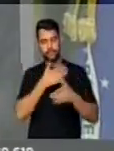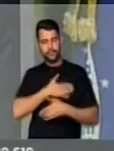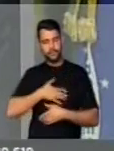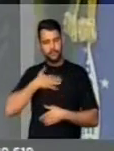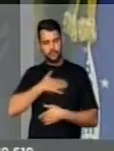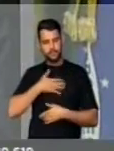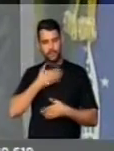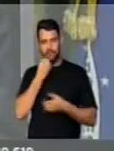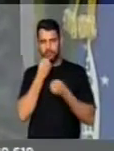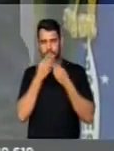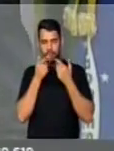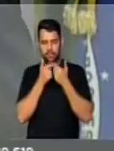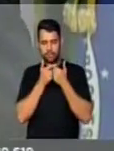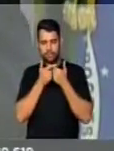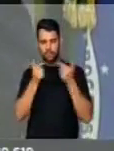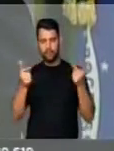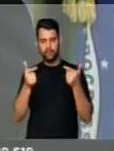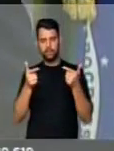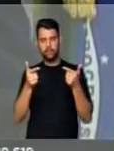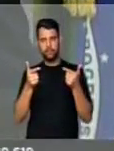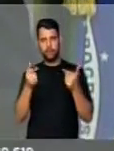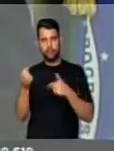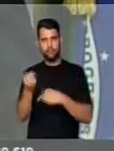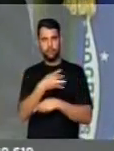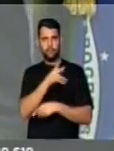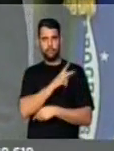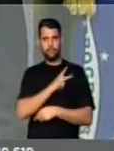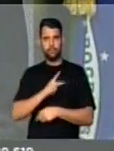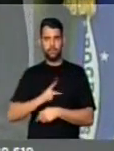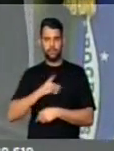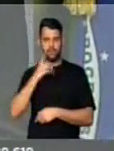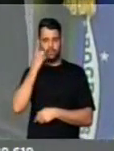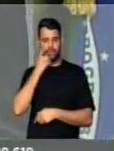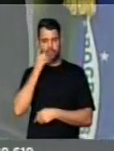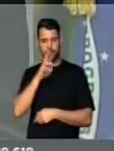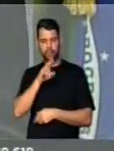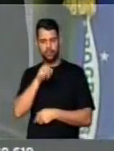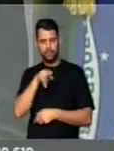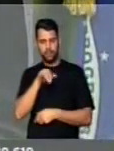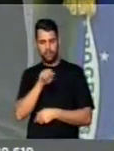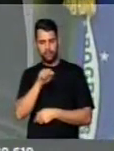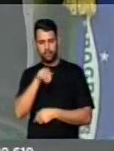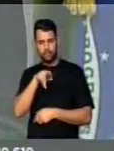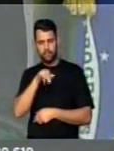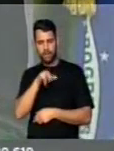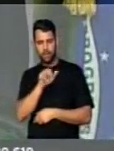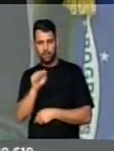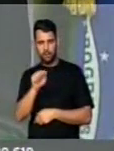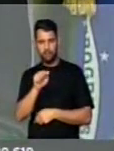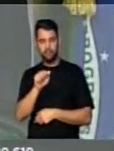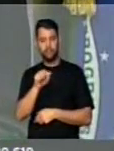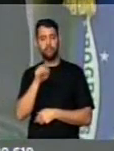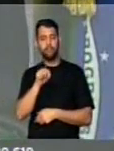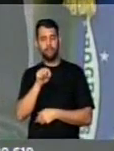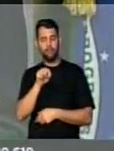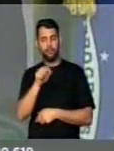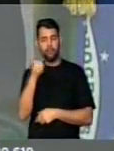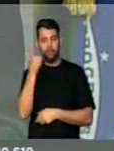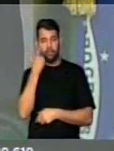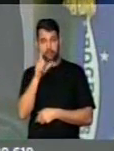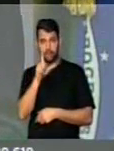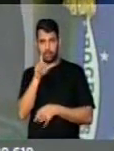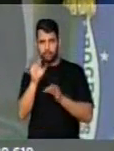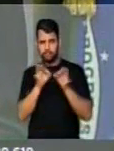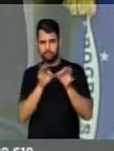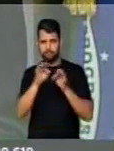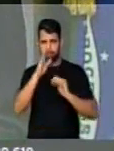desejo boa sorte ao novo presidente, deputado Rodrigo Maia, que consiga colocar